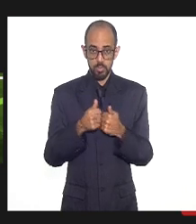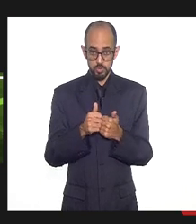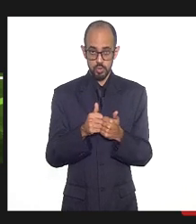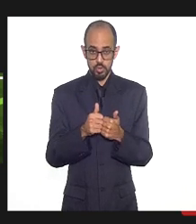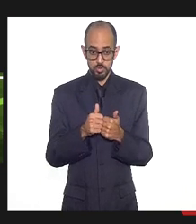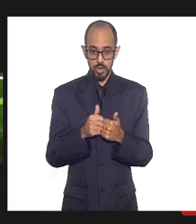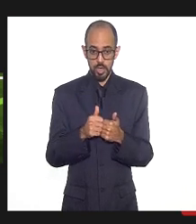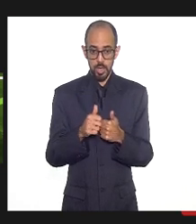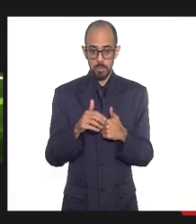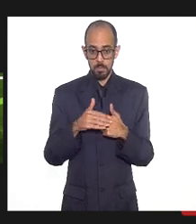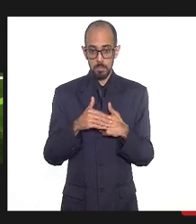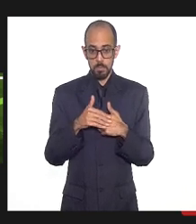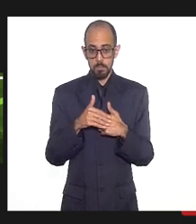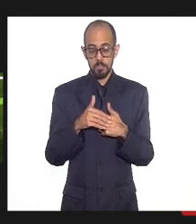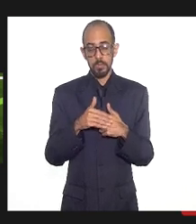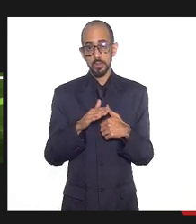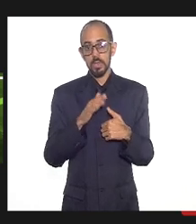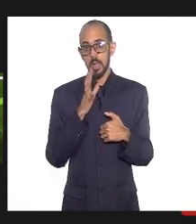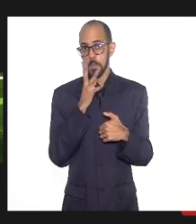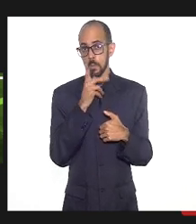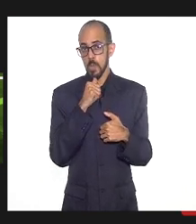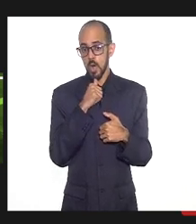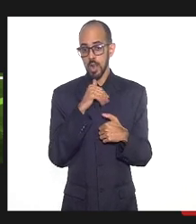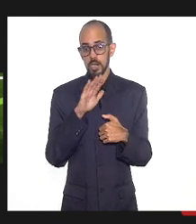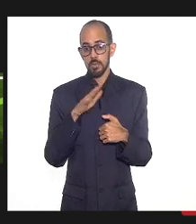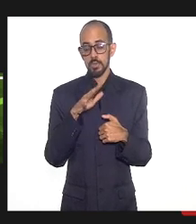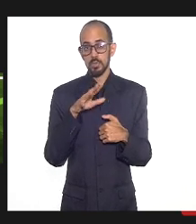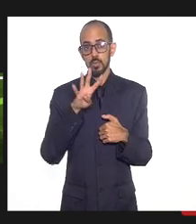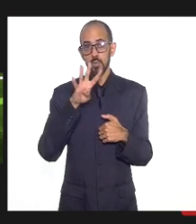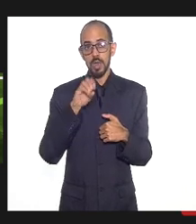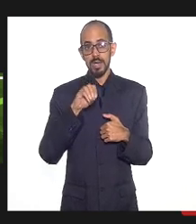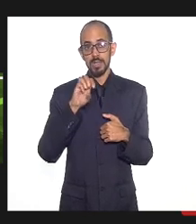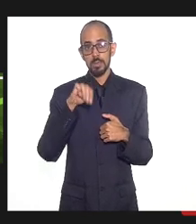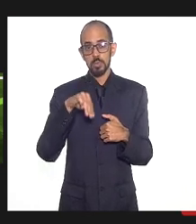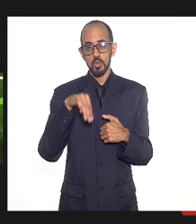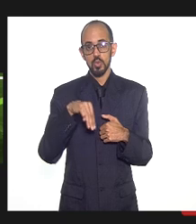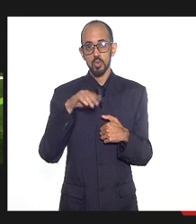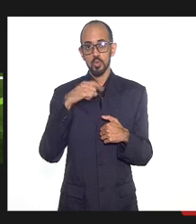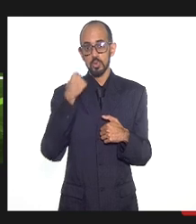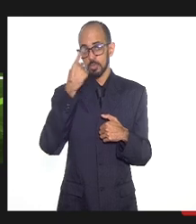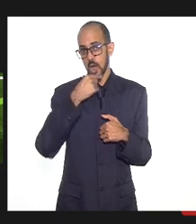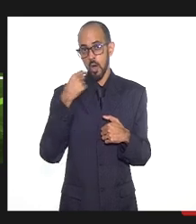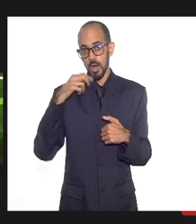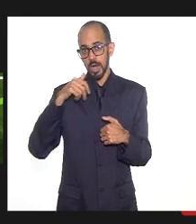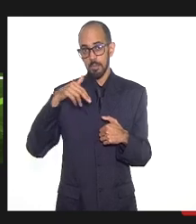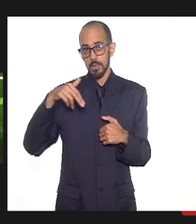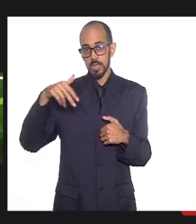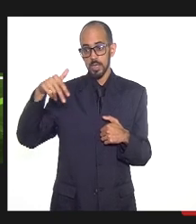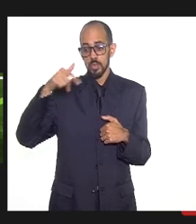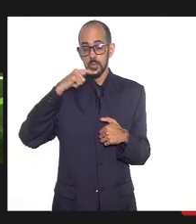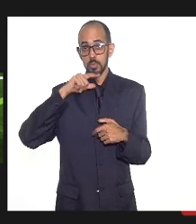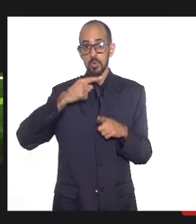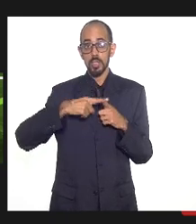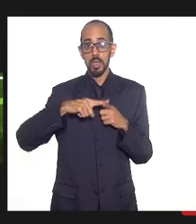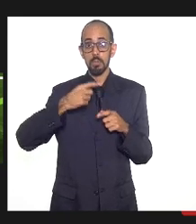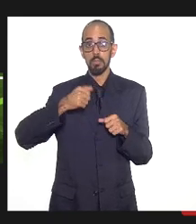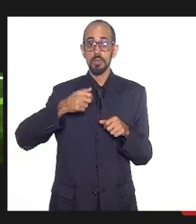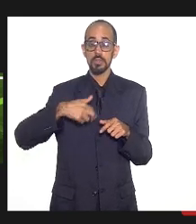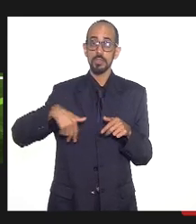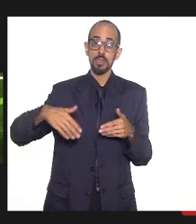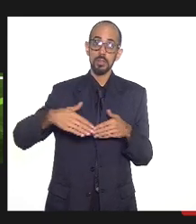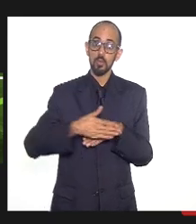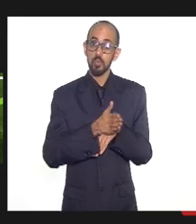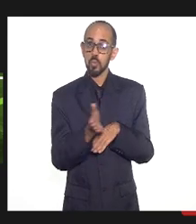é mais de 40 minutos ou uma hora caminhando para dar uma volta enorme